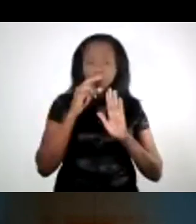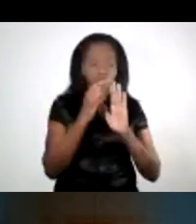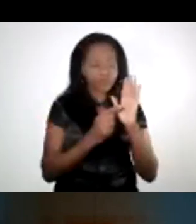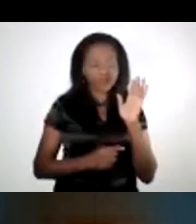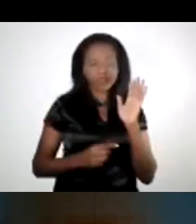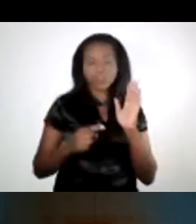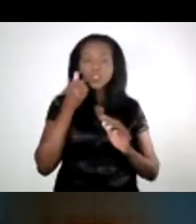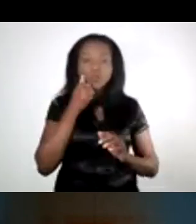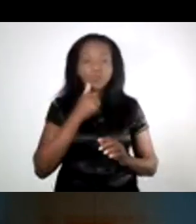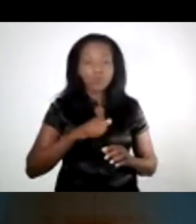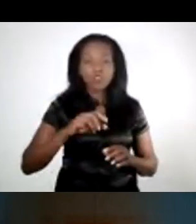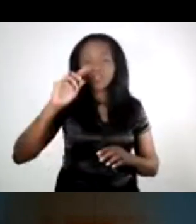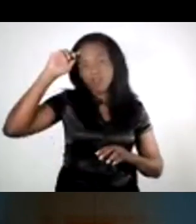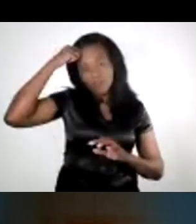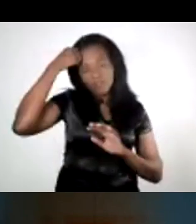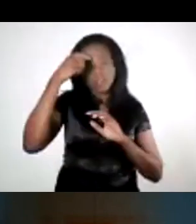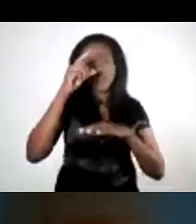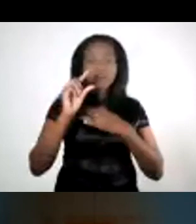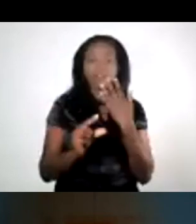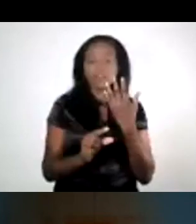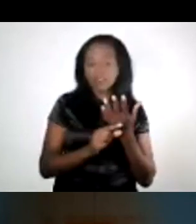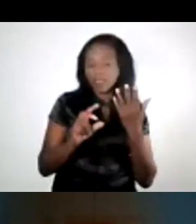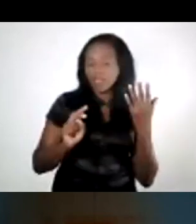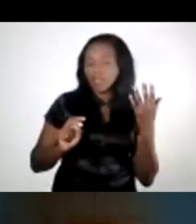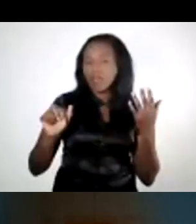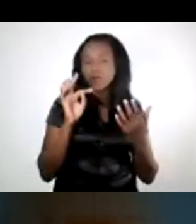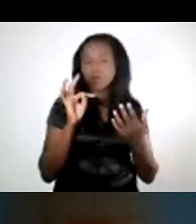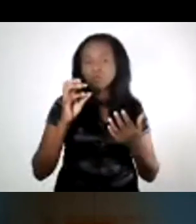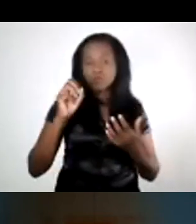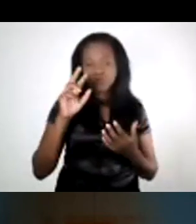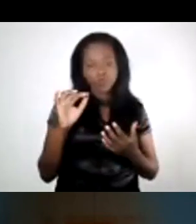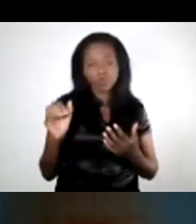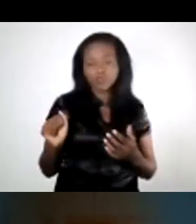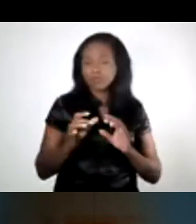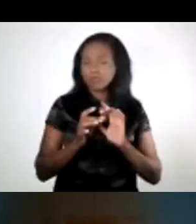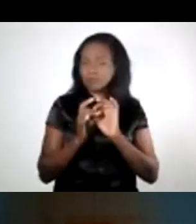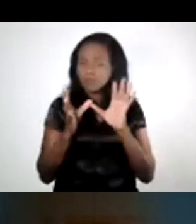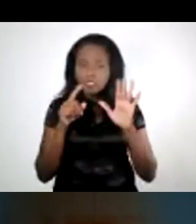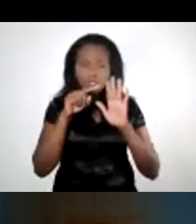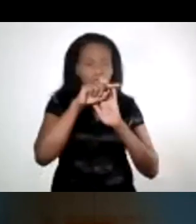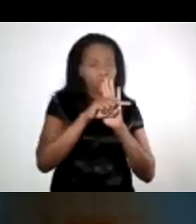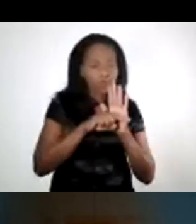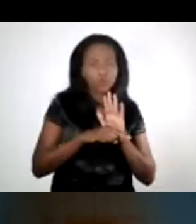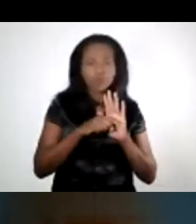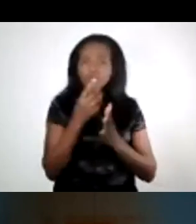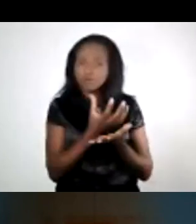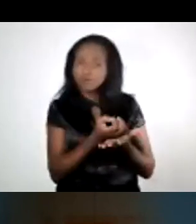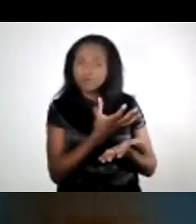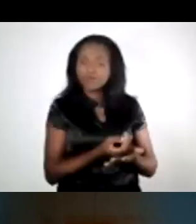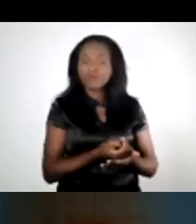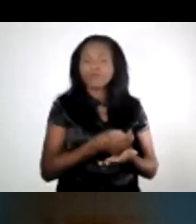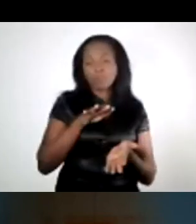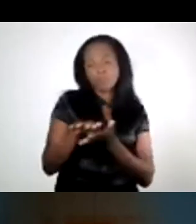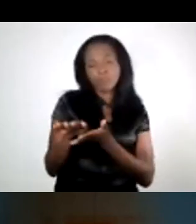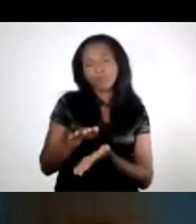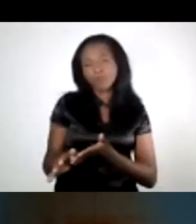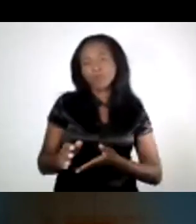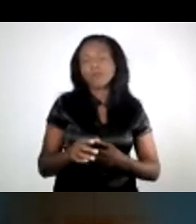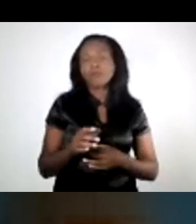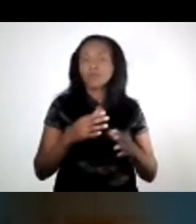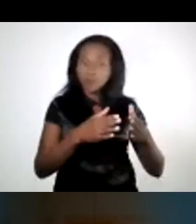à vontade para consultar, imprimir, enfim, baixar e indicar nas bibliotecas.